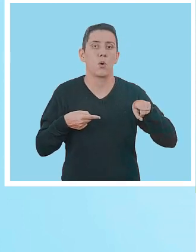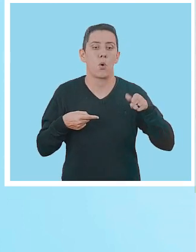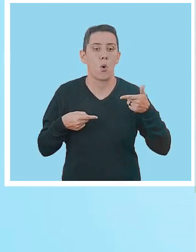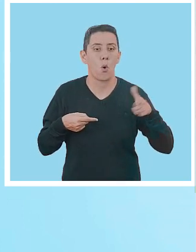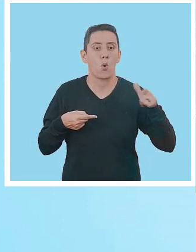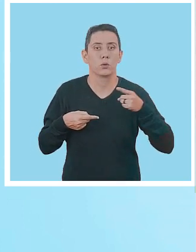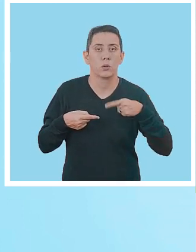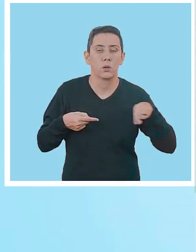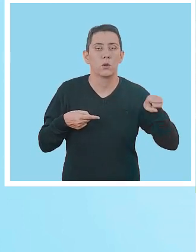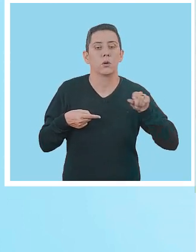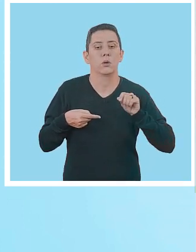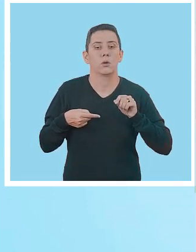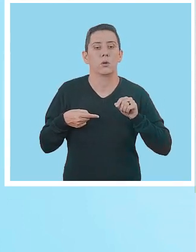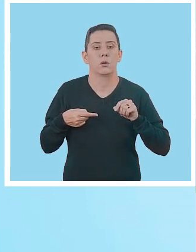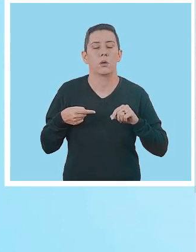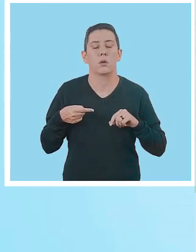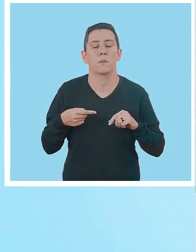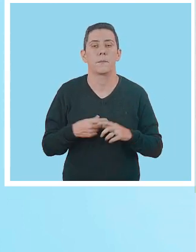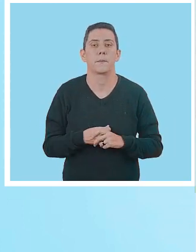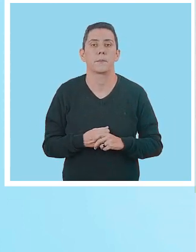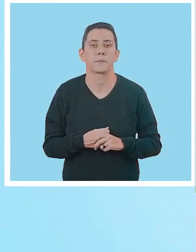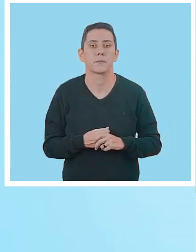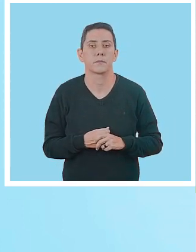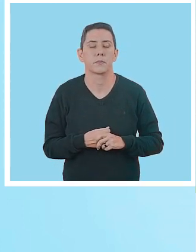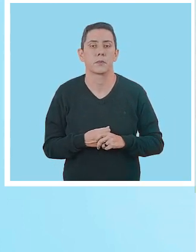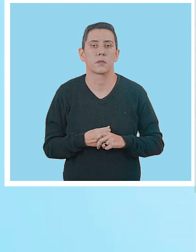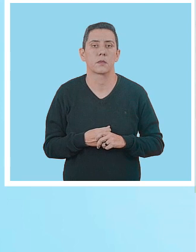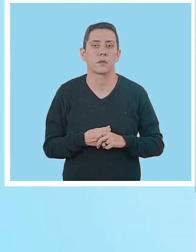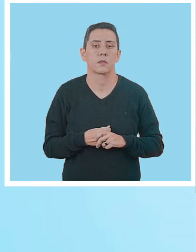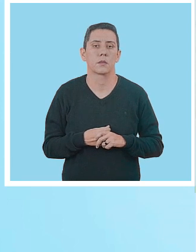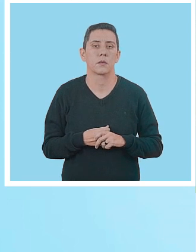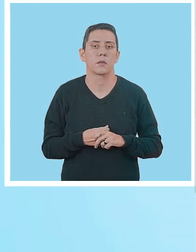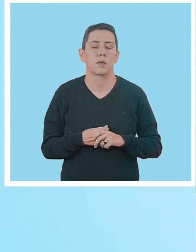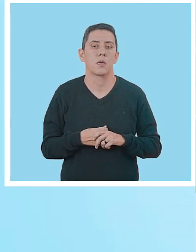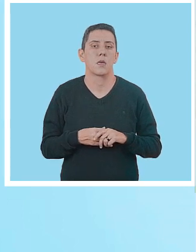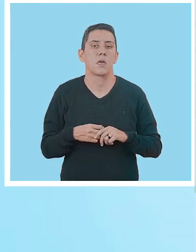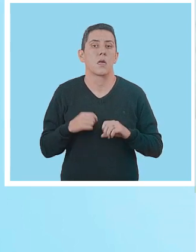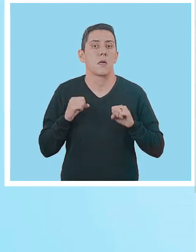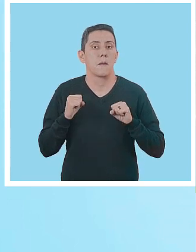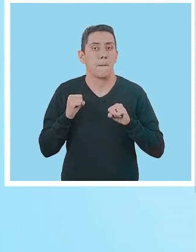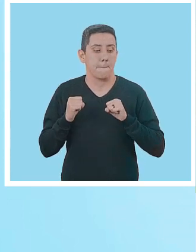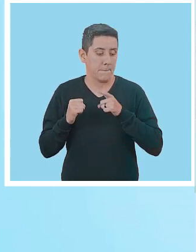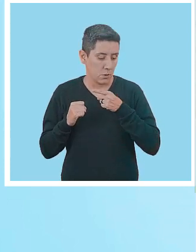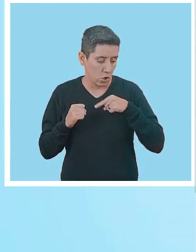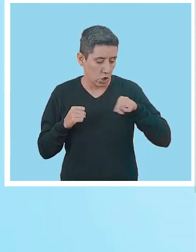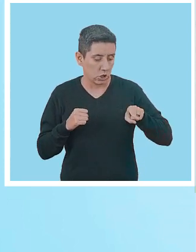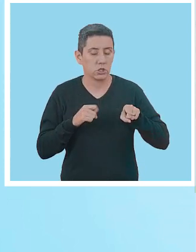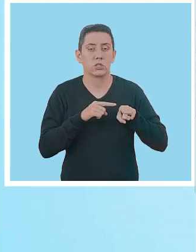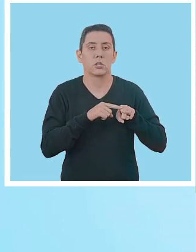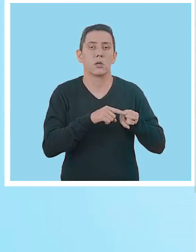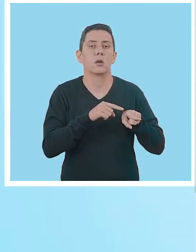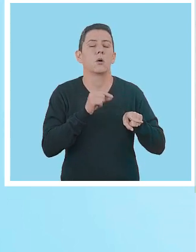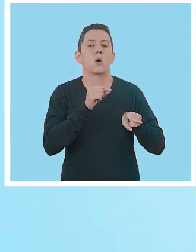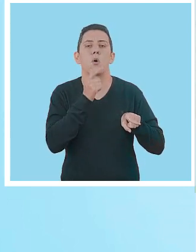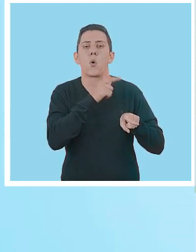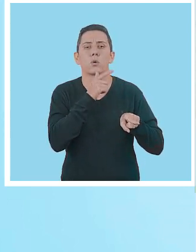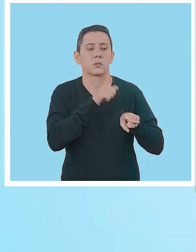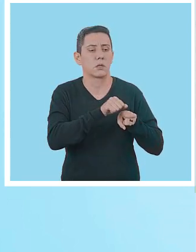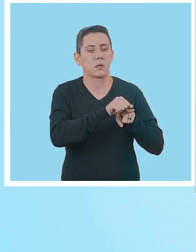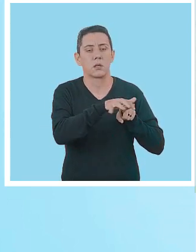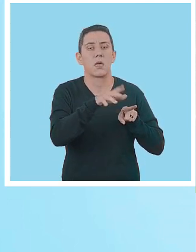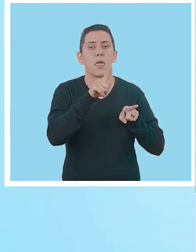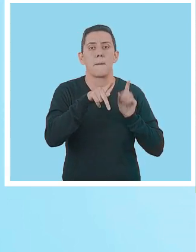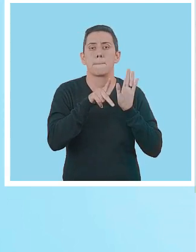se desconectando essas outras saída com cargas críticas ela pode ser alimentada por que ela vai ser alimentado de uma forma